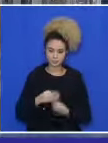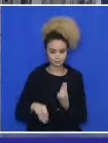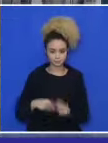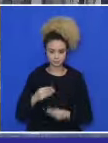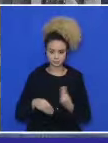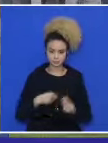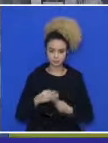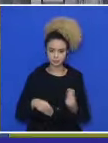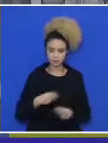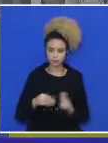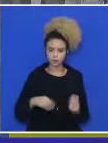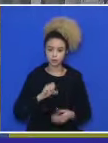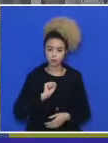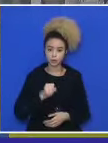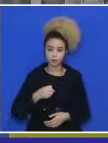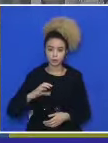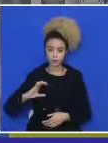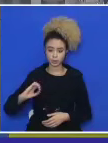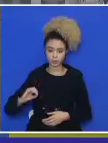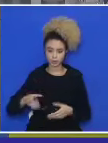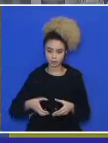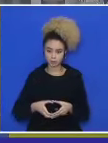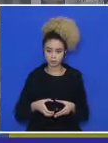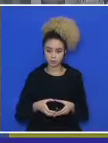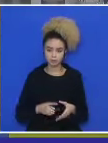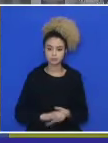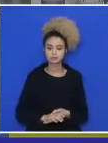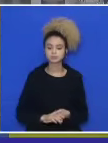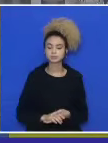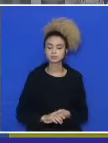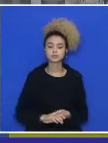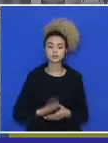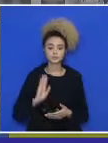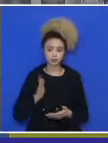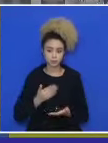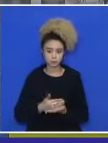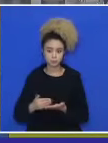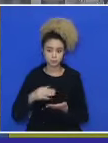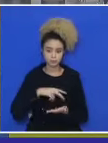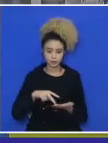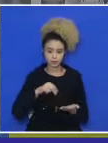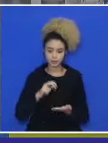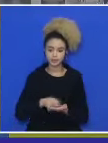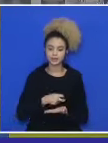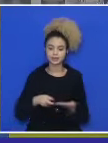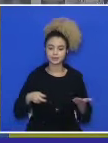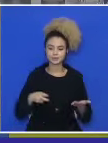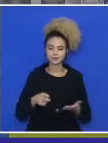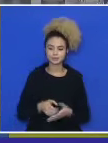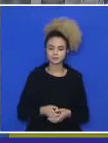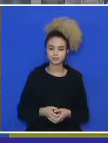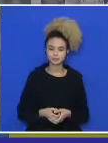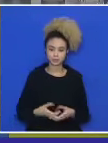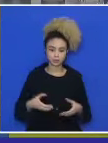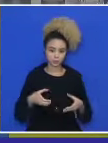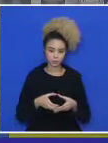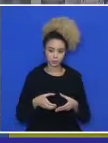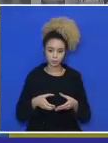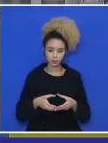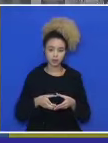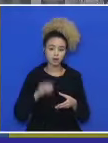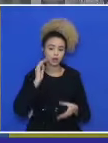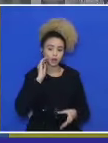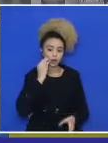carregado, embaralhando 80 bolas numeradas de 01 a 80. Já começou o sorteio da quina.